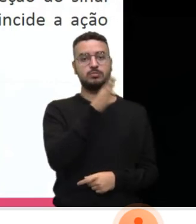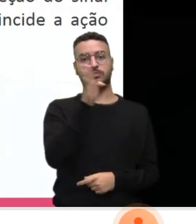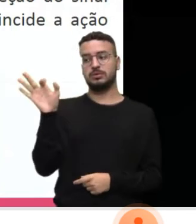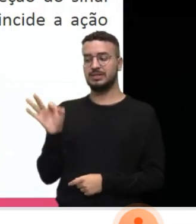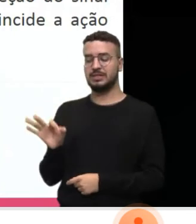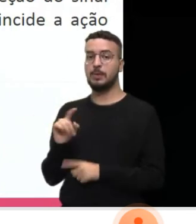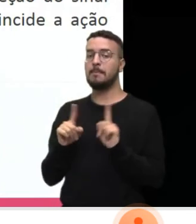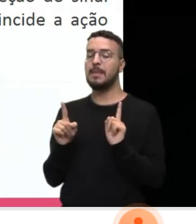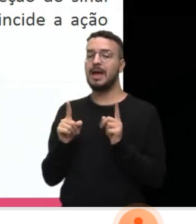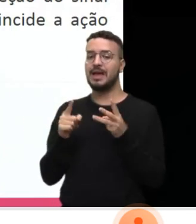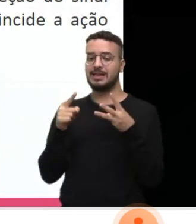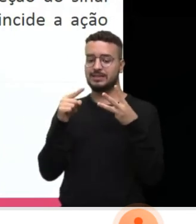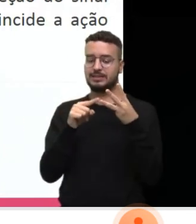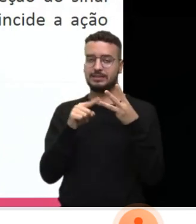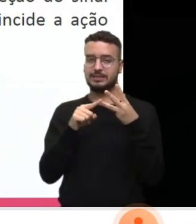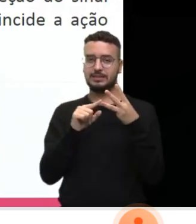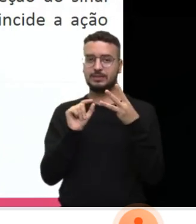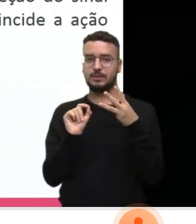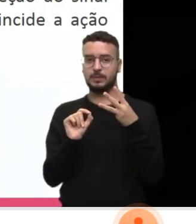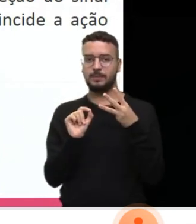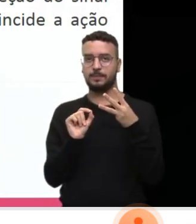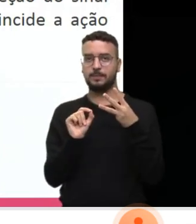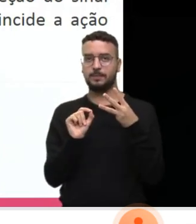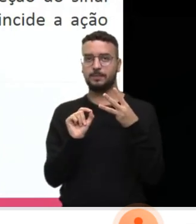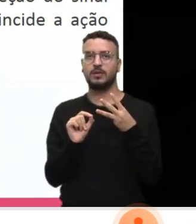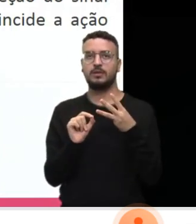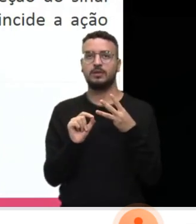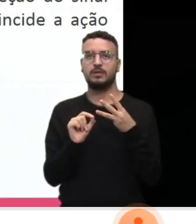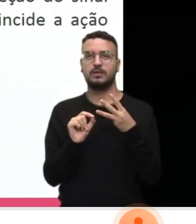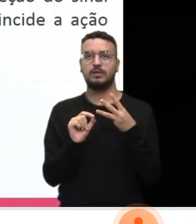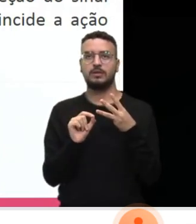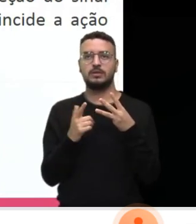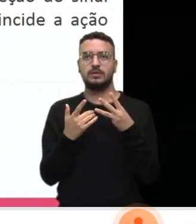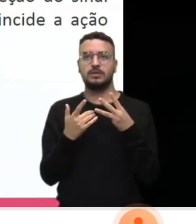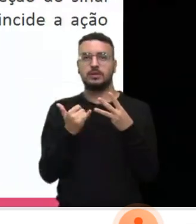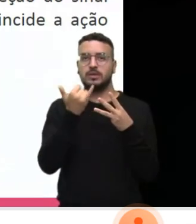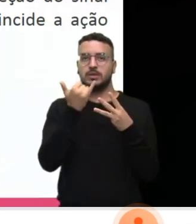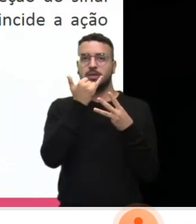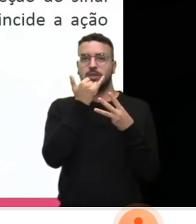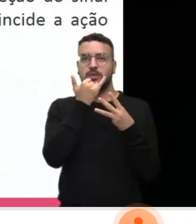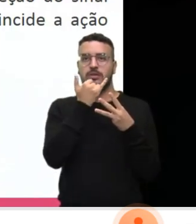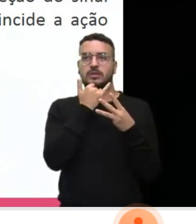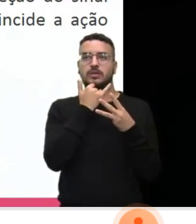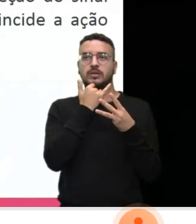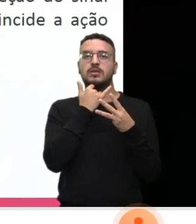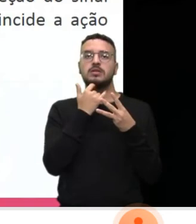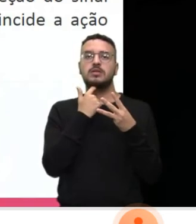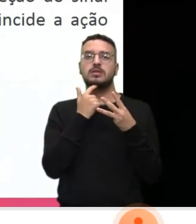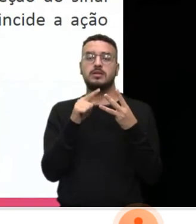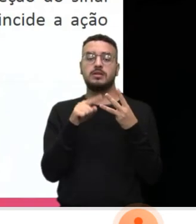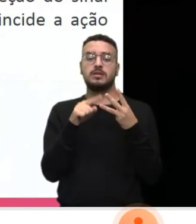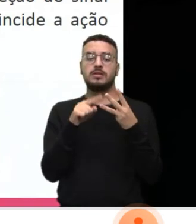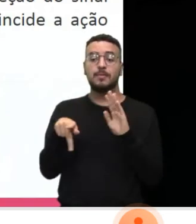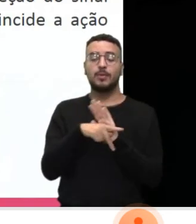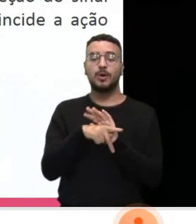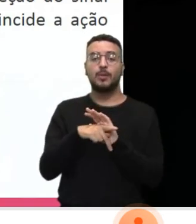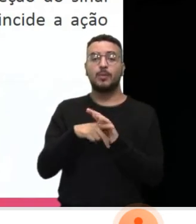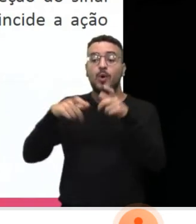caso dos verbos espaciais, a direção do sinal ela é visualmente relacionada ao local onde incide